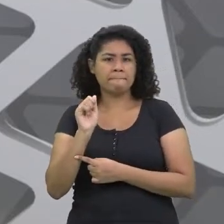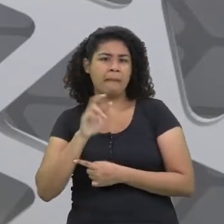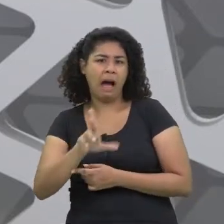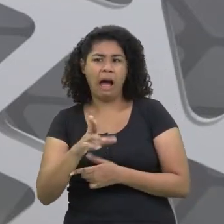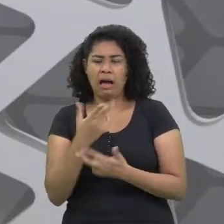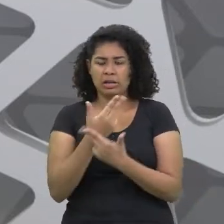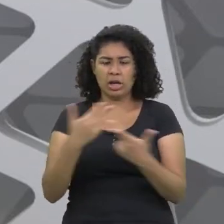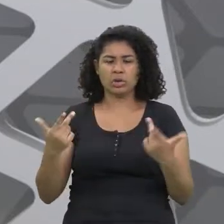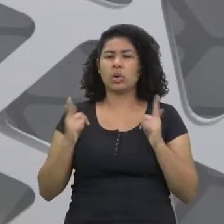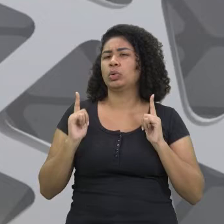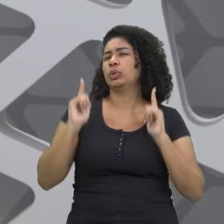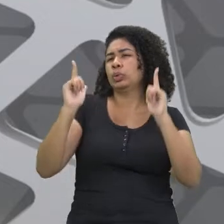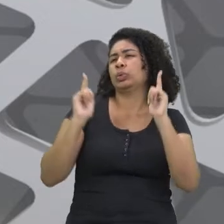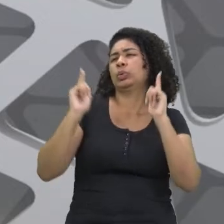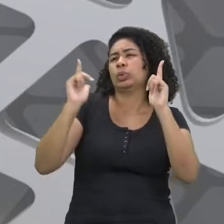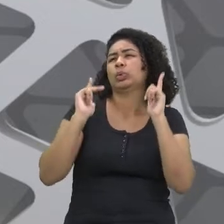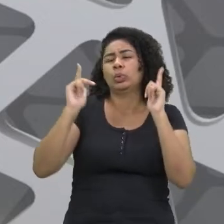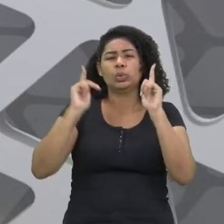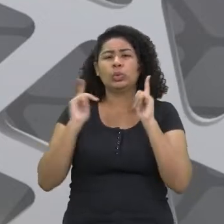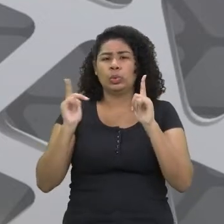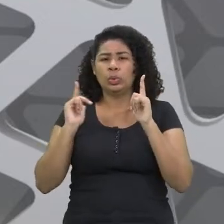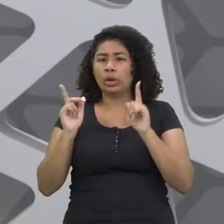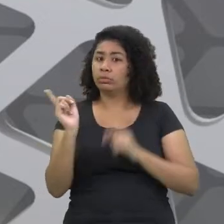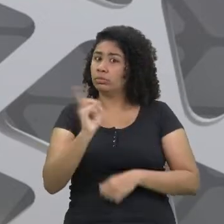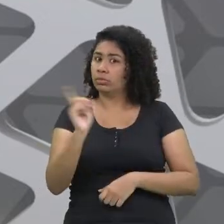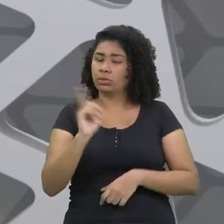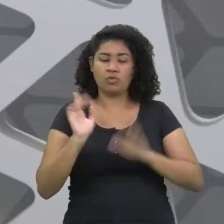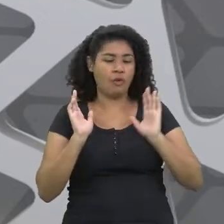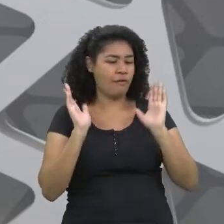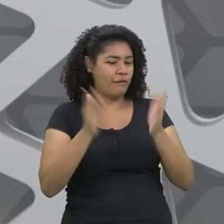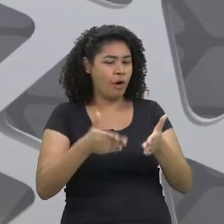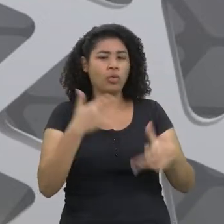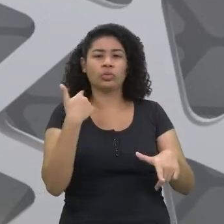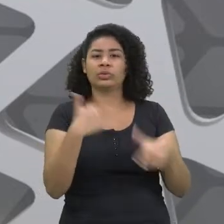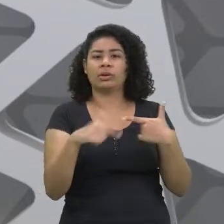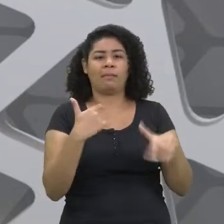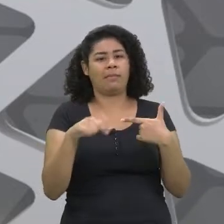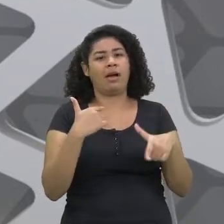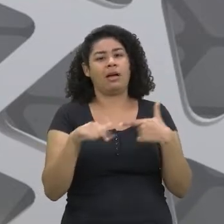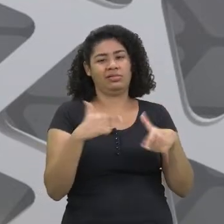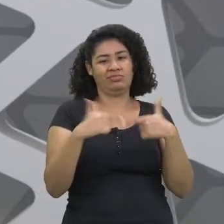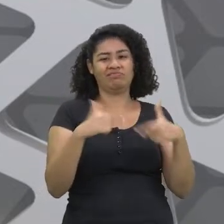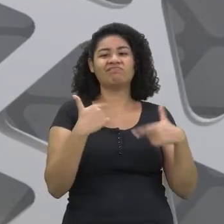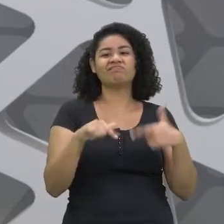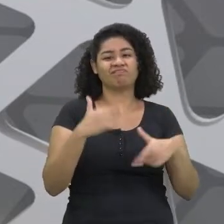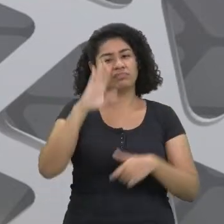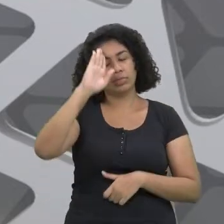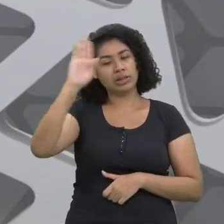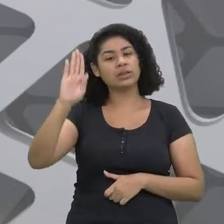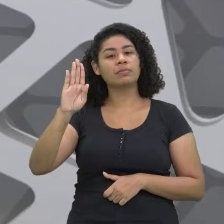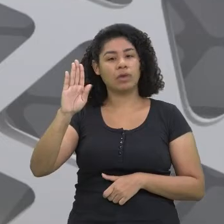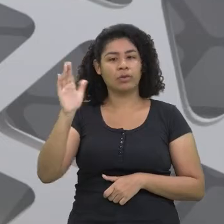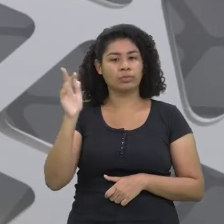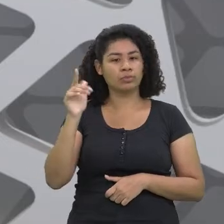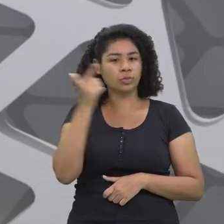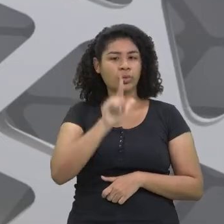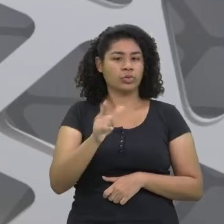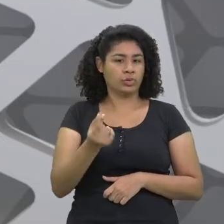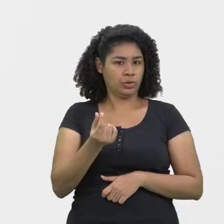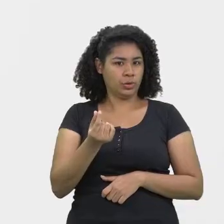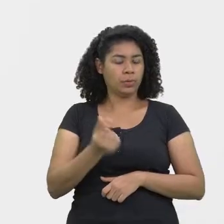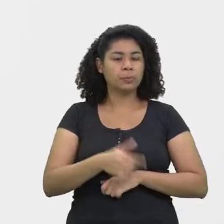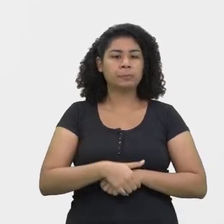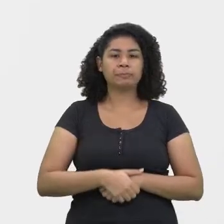de divertimento que tirassem o homem do seu foco principal, que era o quê? O trabalho, tá bom? Dentro da doutrina